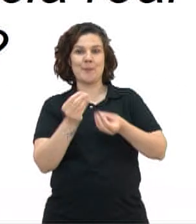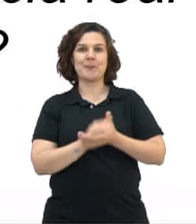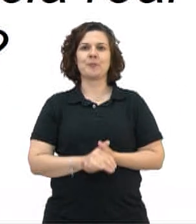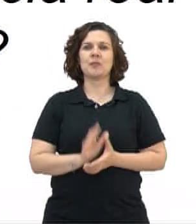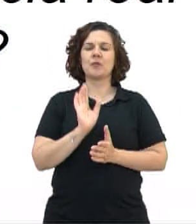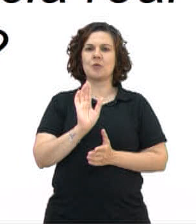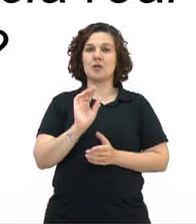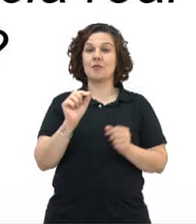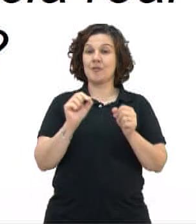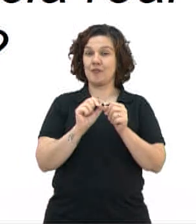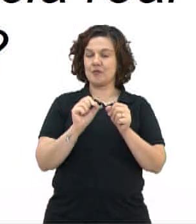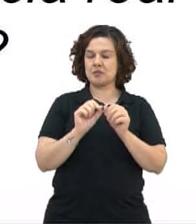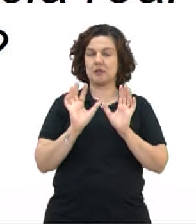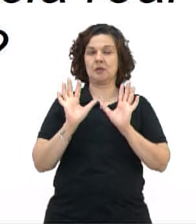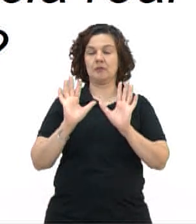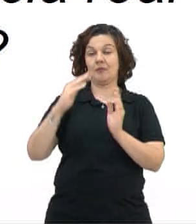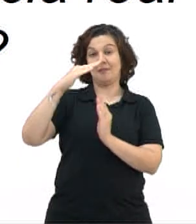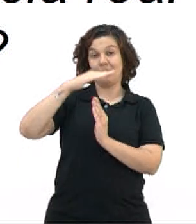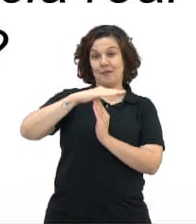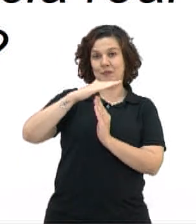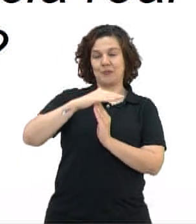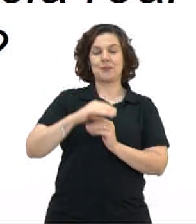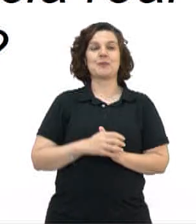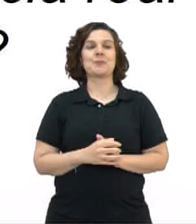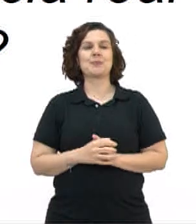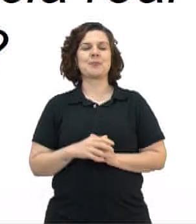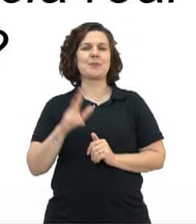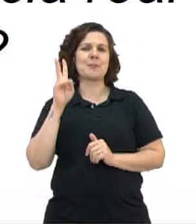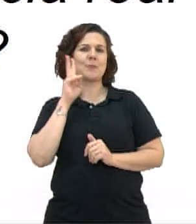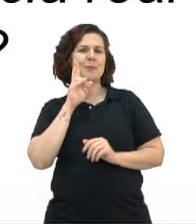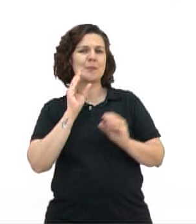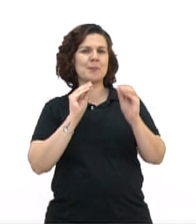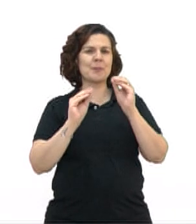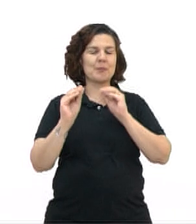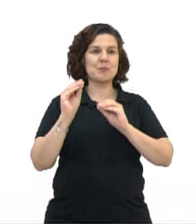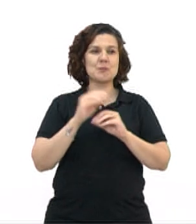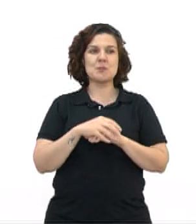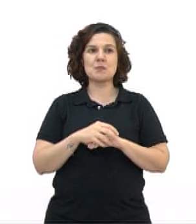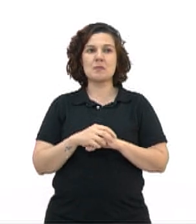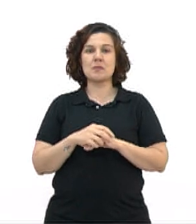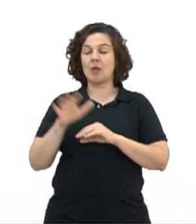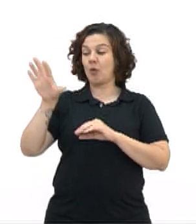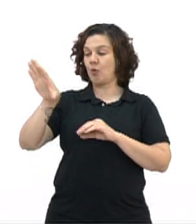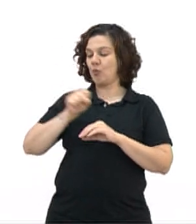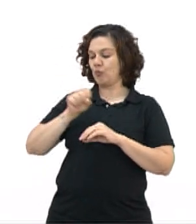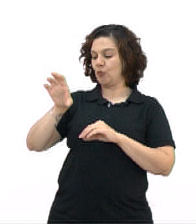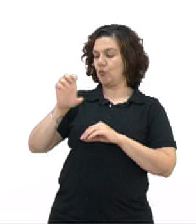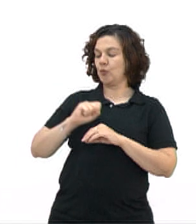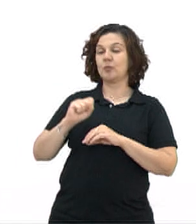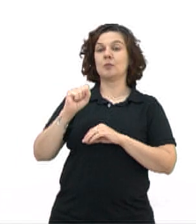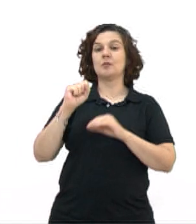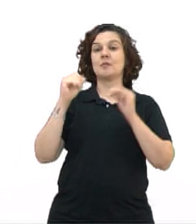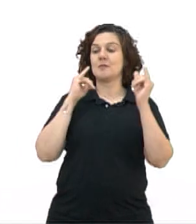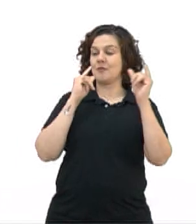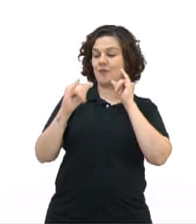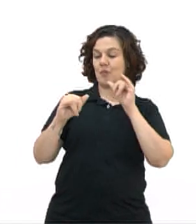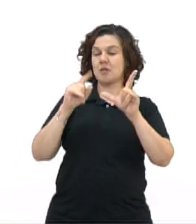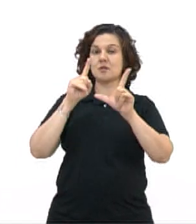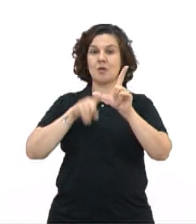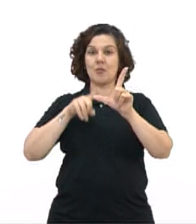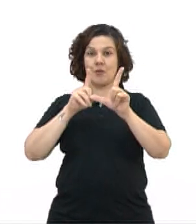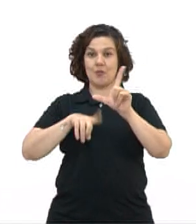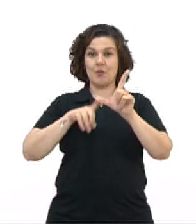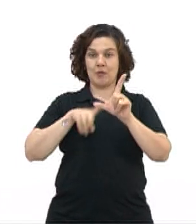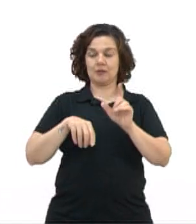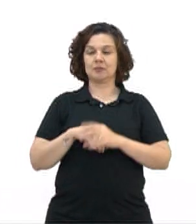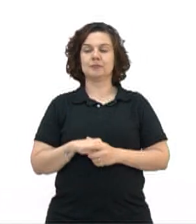que eu vou fazer? Eu vou deixar um tempo para você fazer o quê? Você obter as informações e as letras